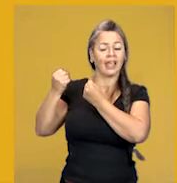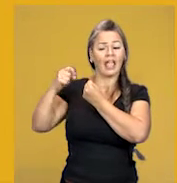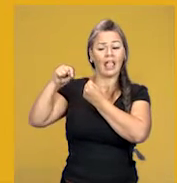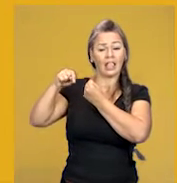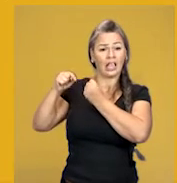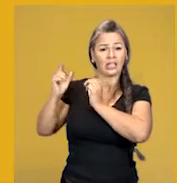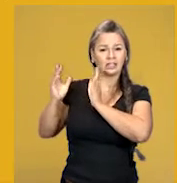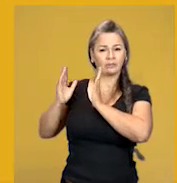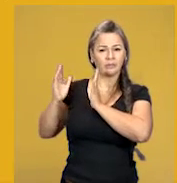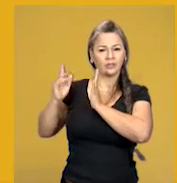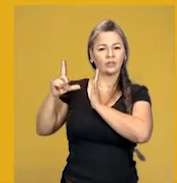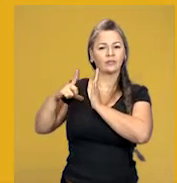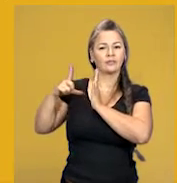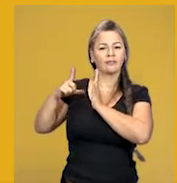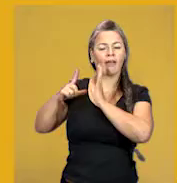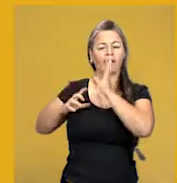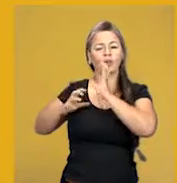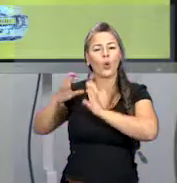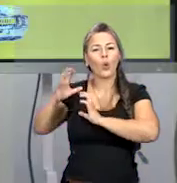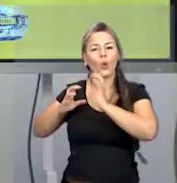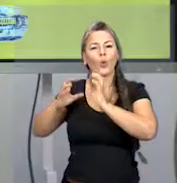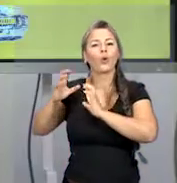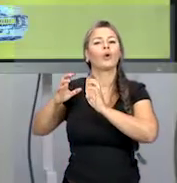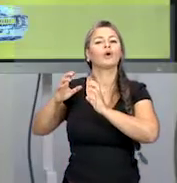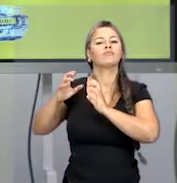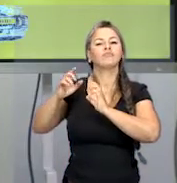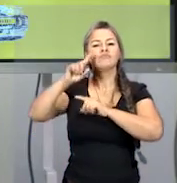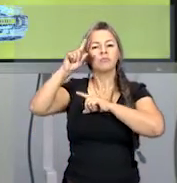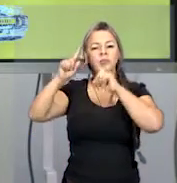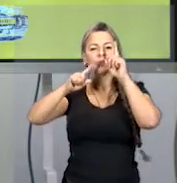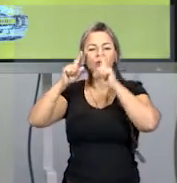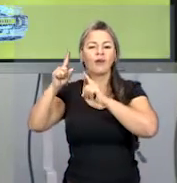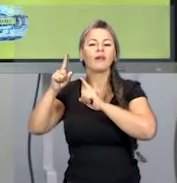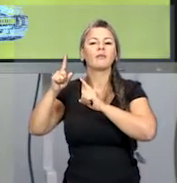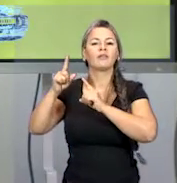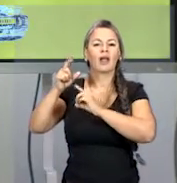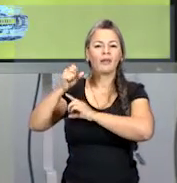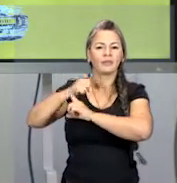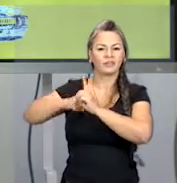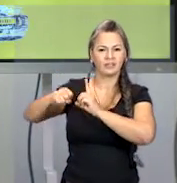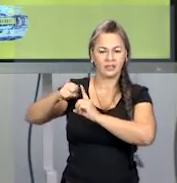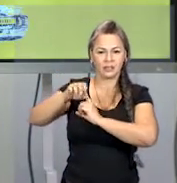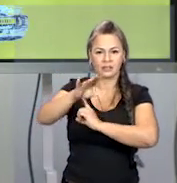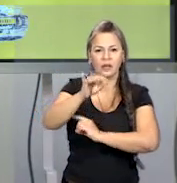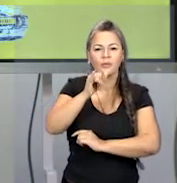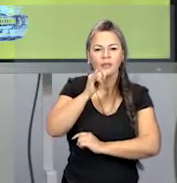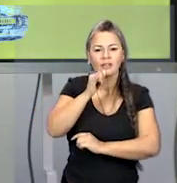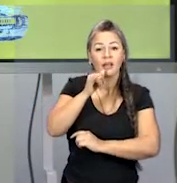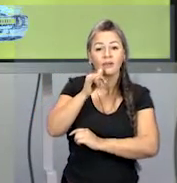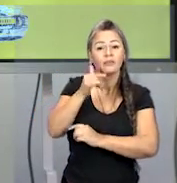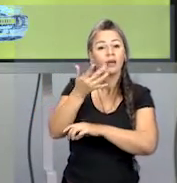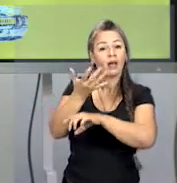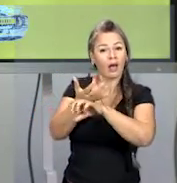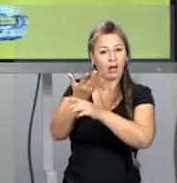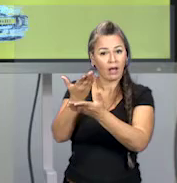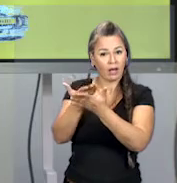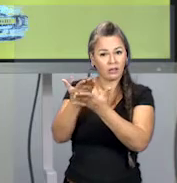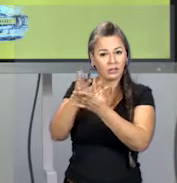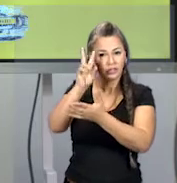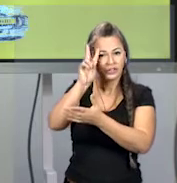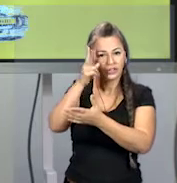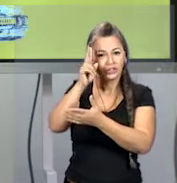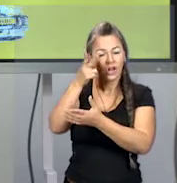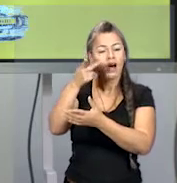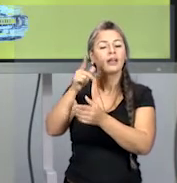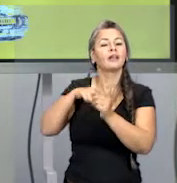os conflitos sociais. Então, nós podemos ver, tanto pelas aulas de história, quando falamos da Revolução Industrial, com o surgimento da